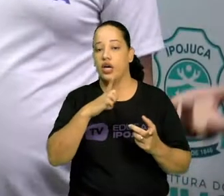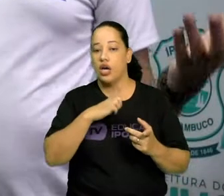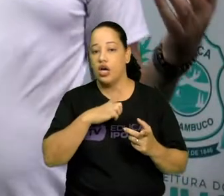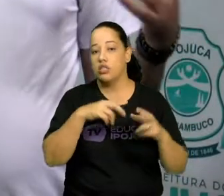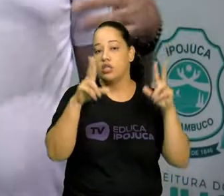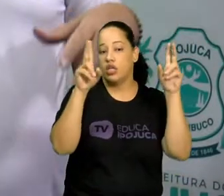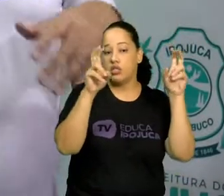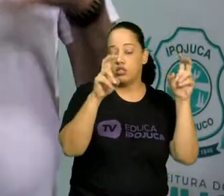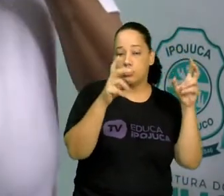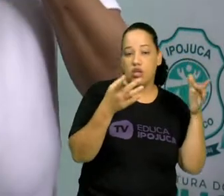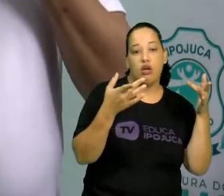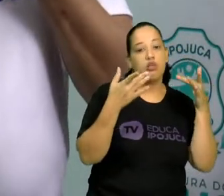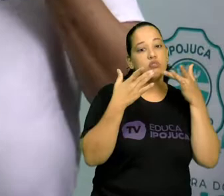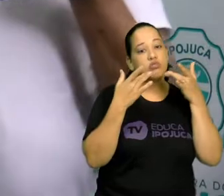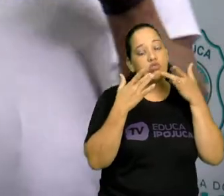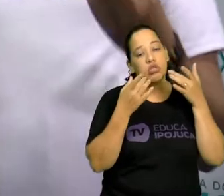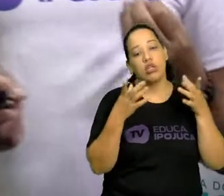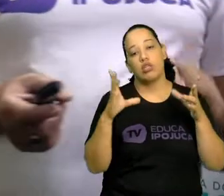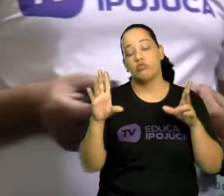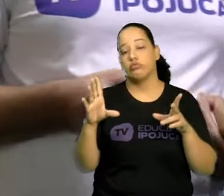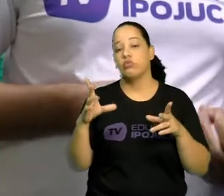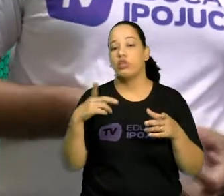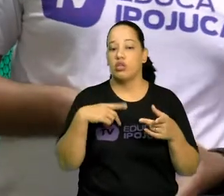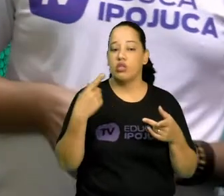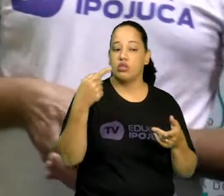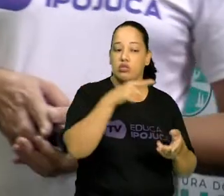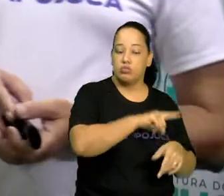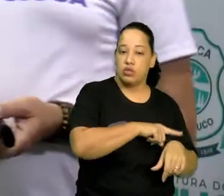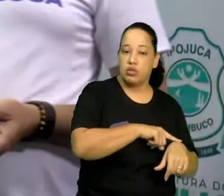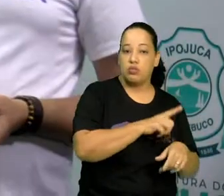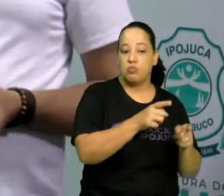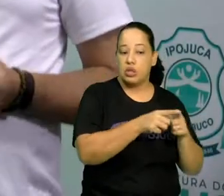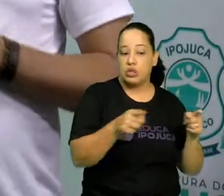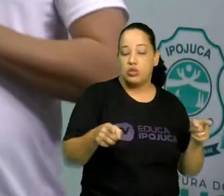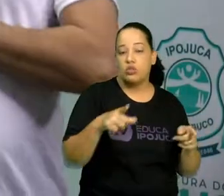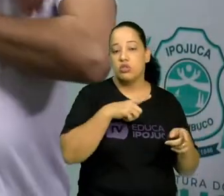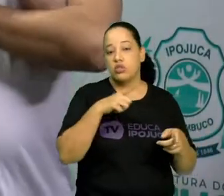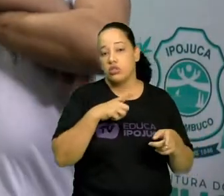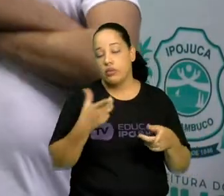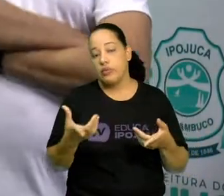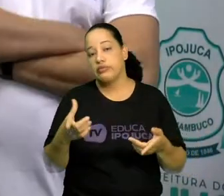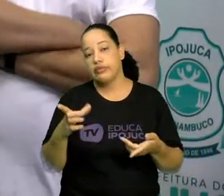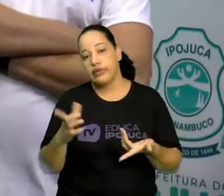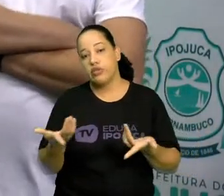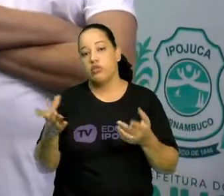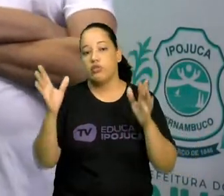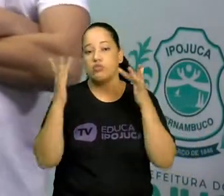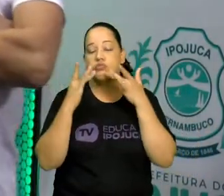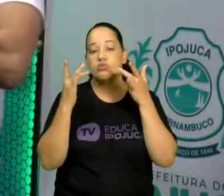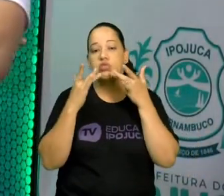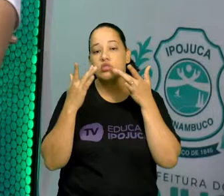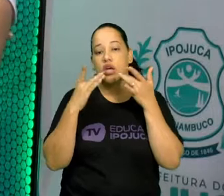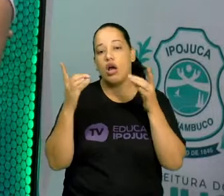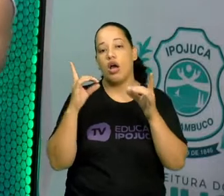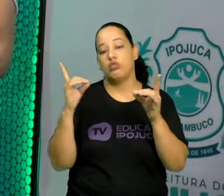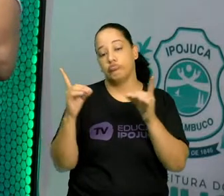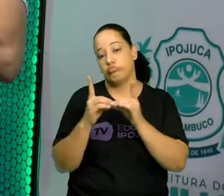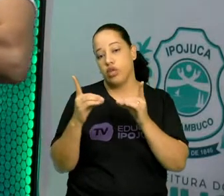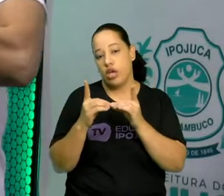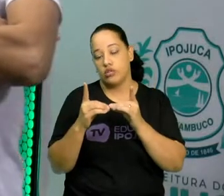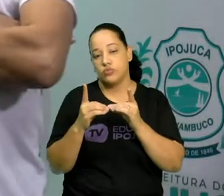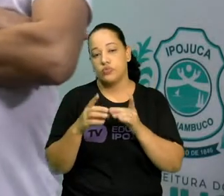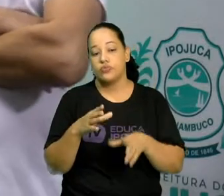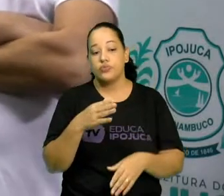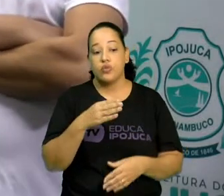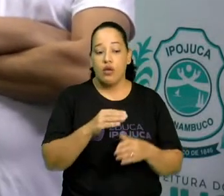eo teatro de idade bertold brecht alemão do do do final do